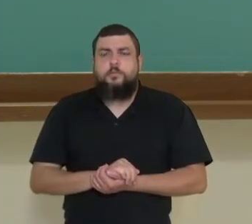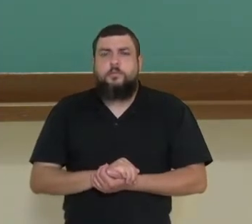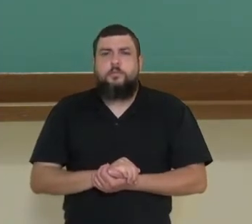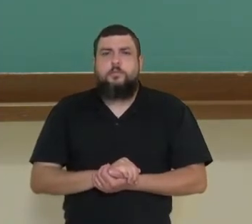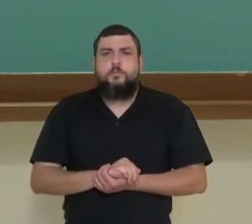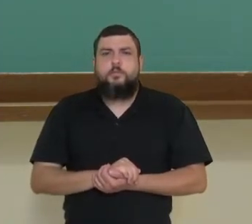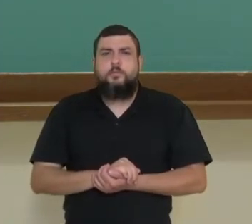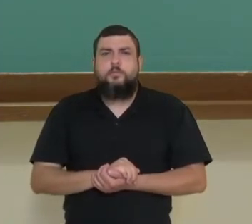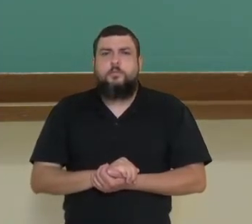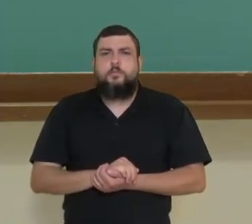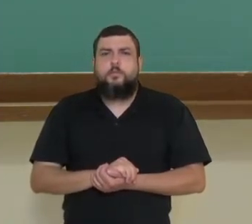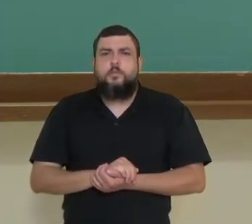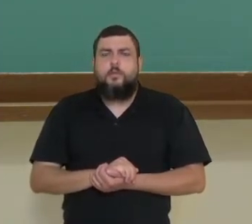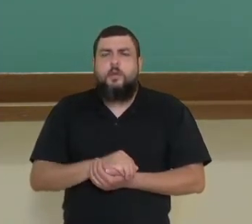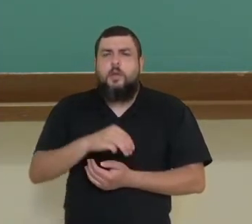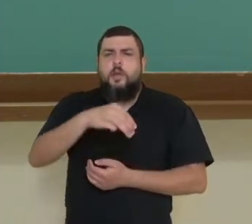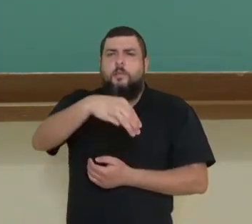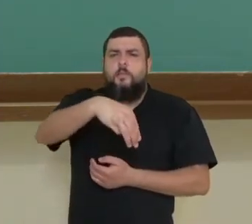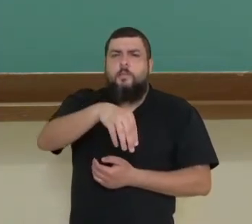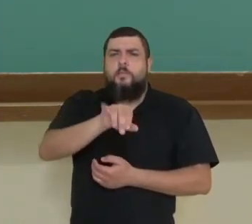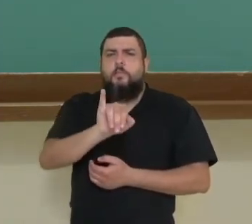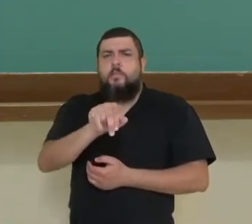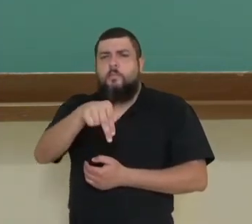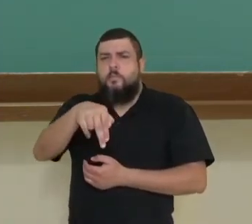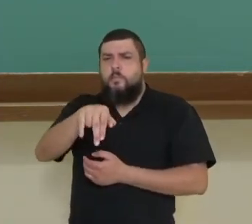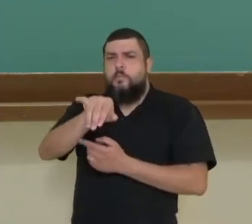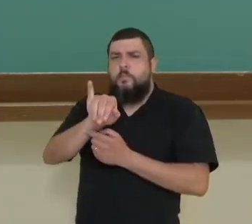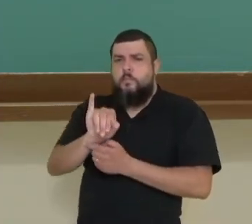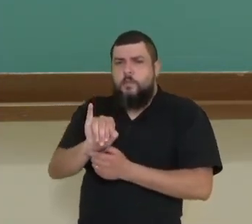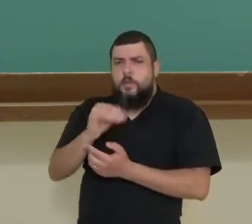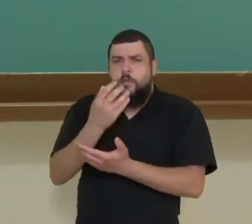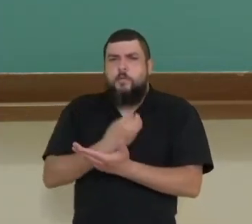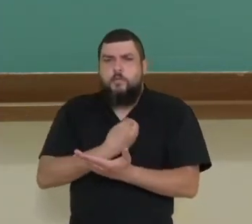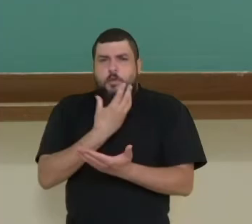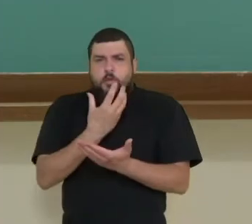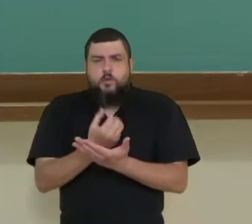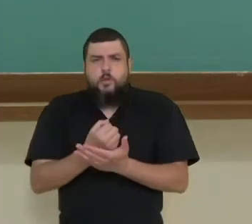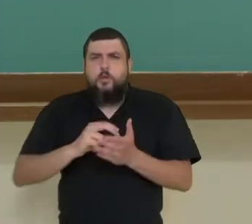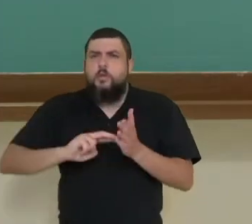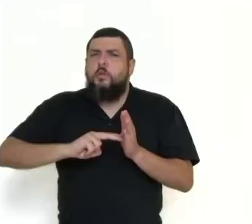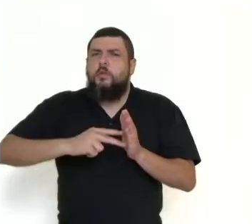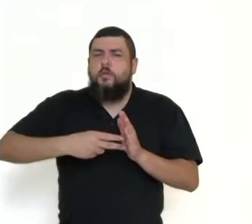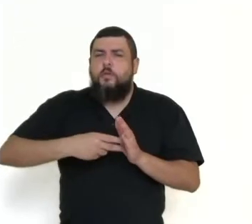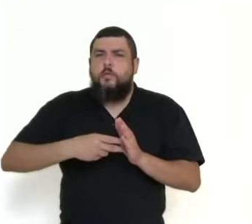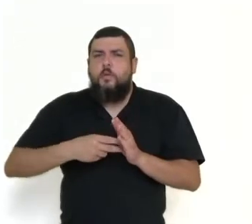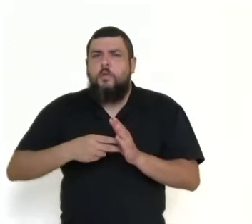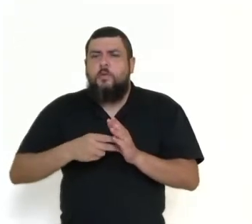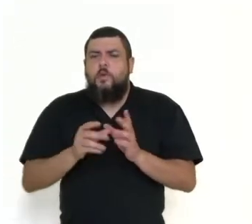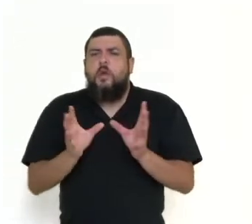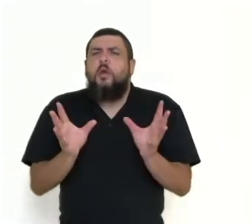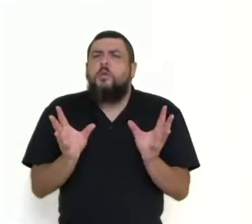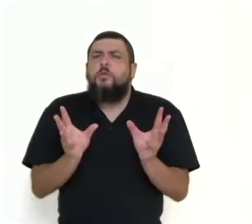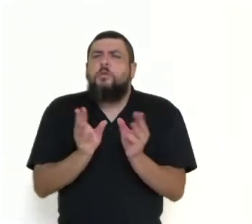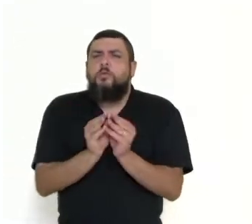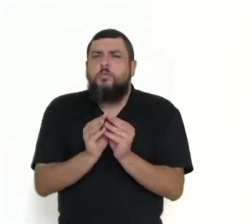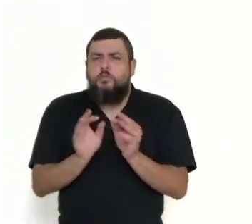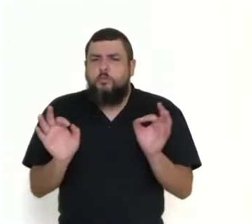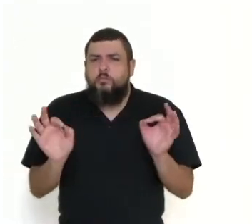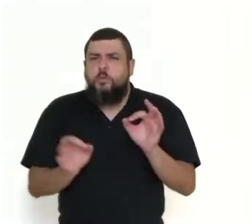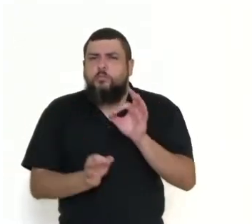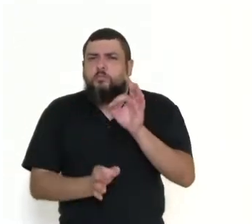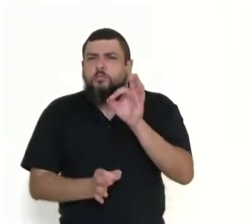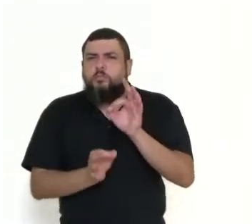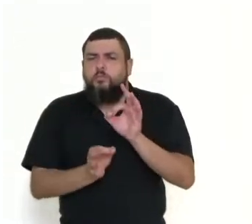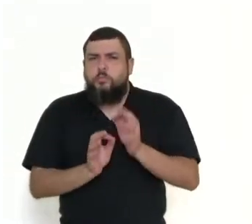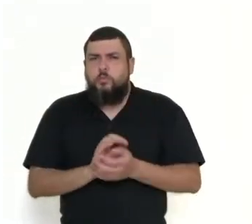Já a mini biografia, como o próprio nome diz, mini, pequena. Então, é uma biografia como?